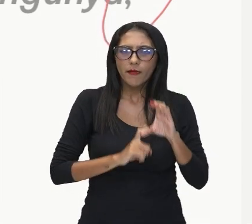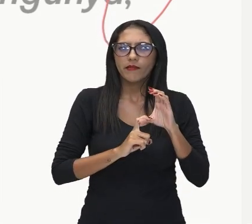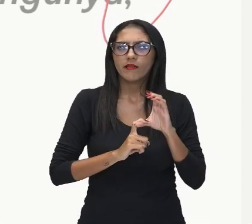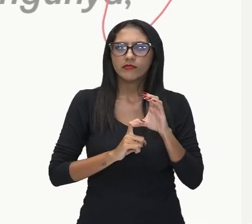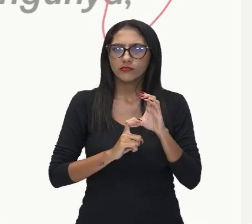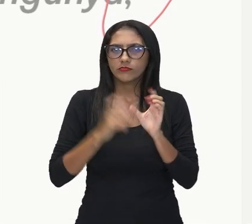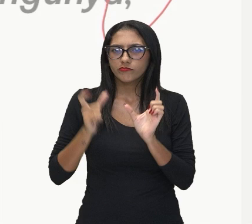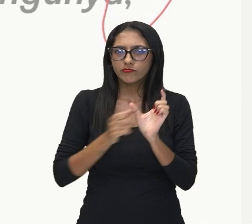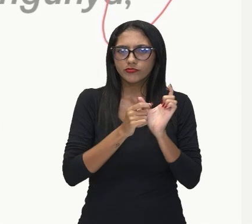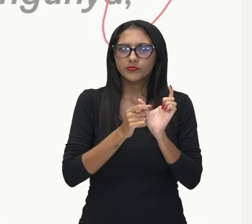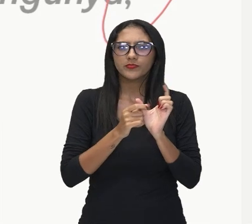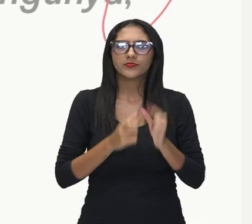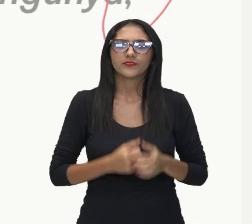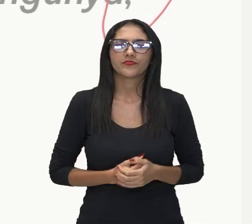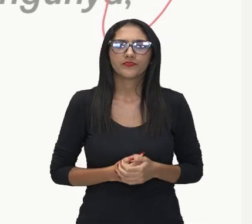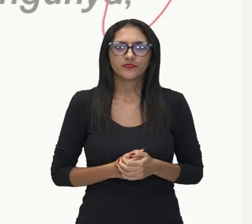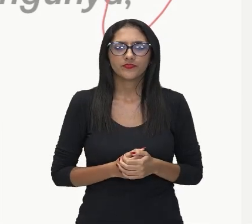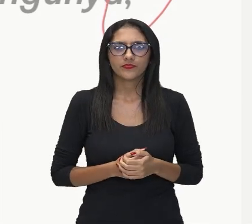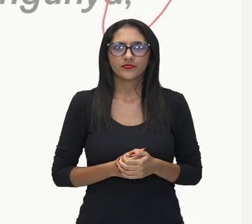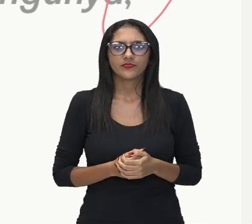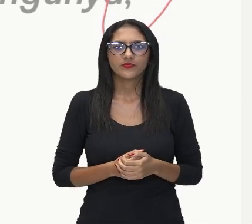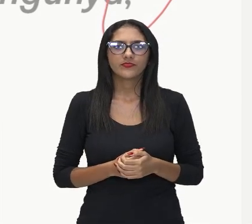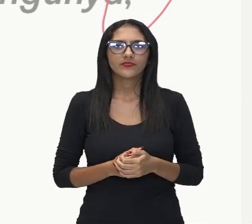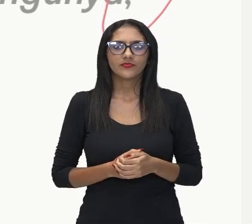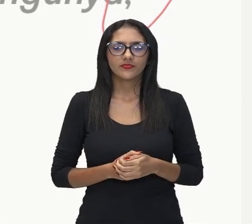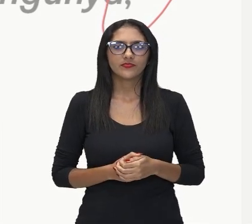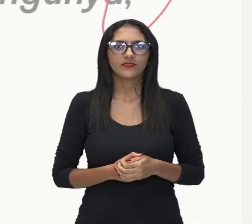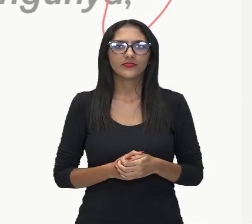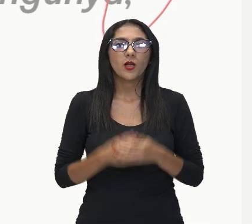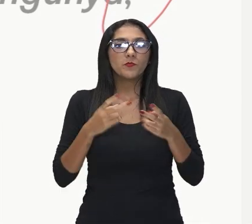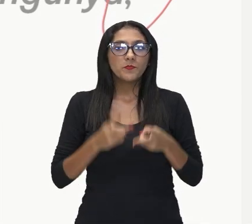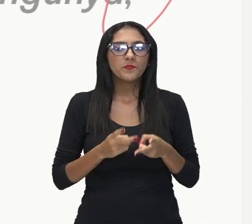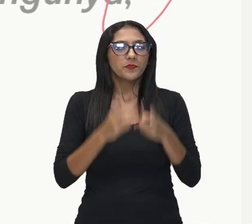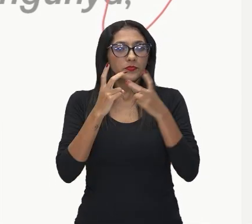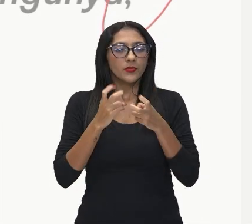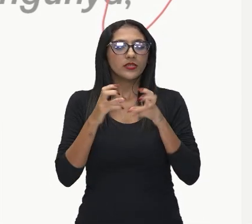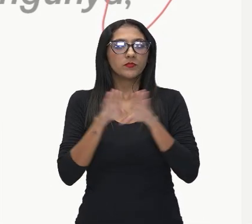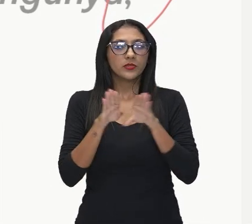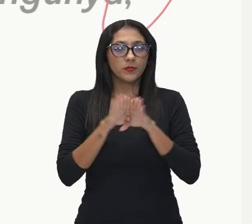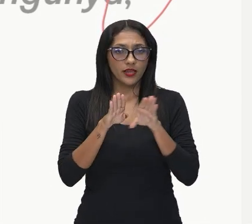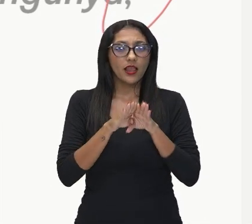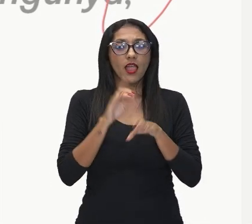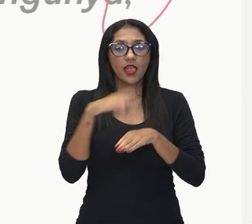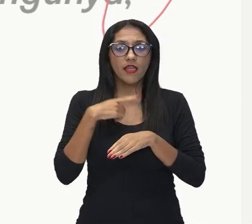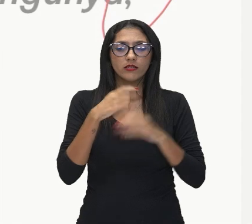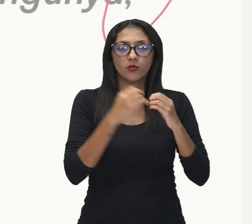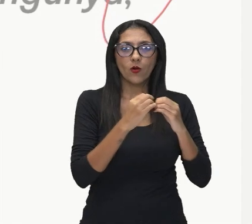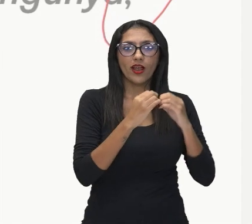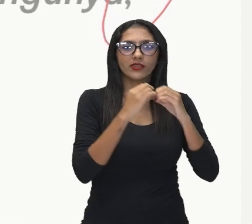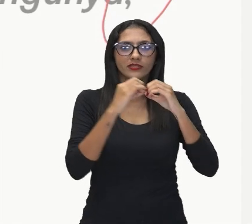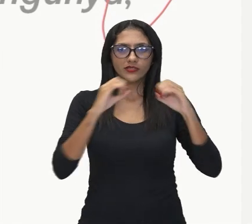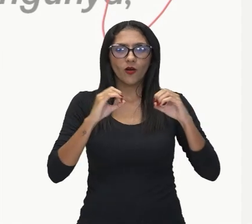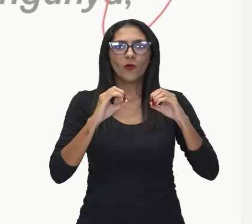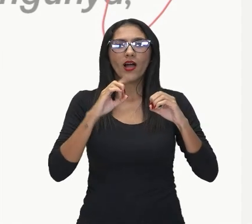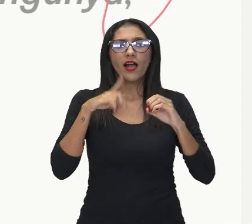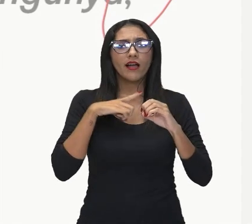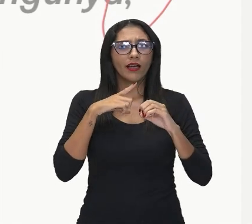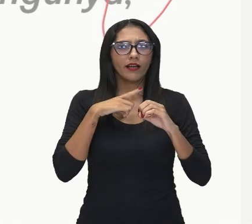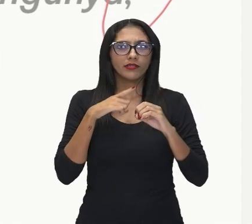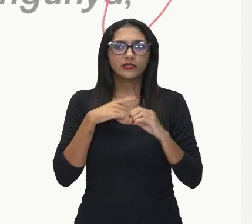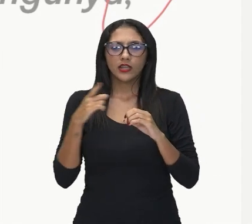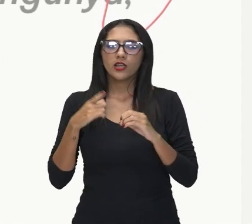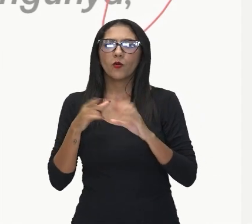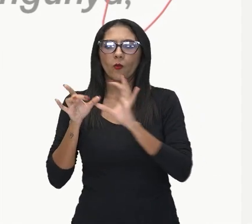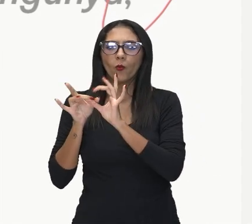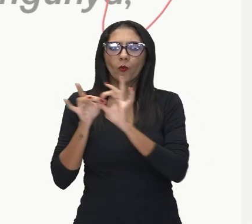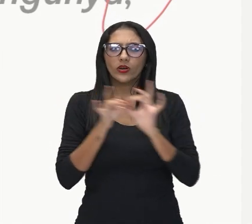exerce função sintática da outra. E observem que as nossas orações elas foram conectadas sem a presença